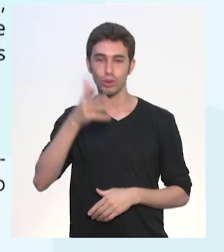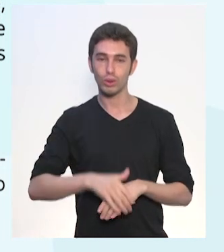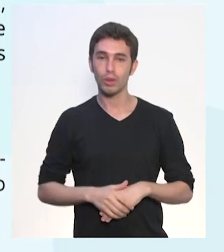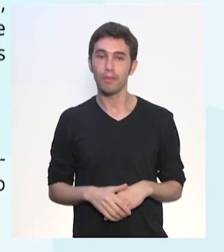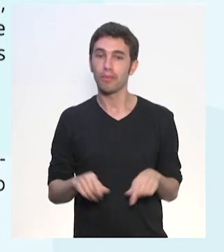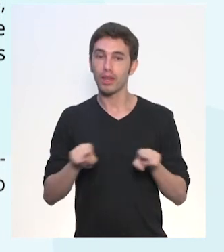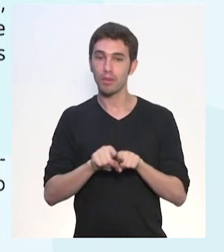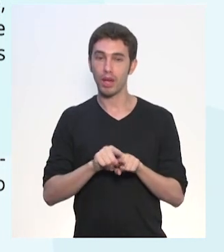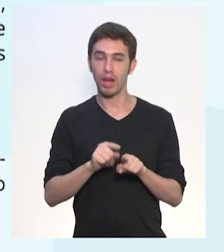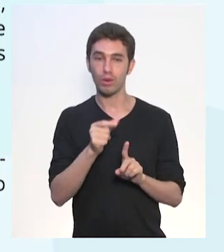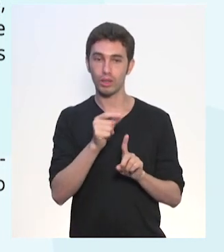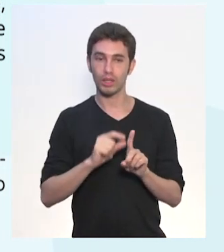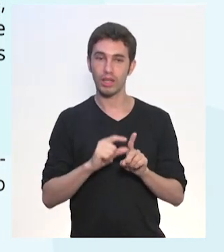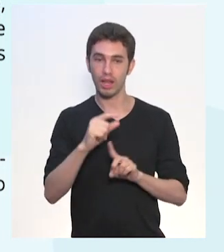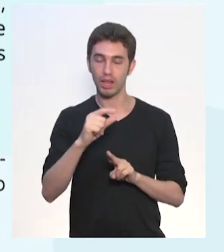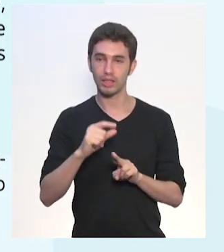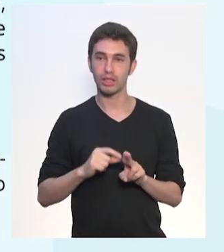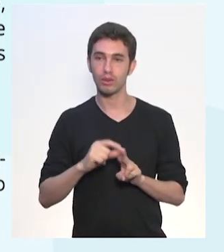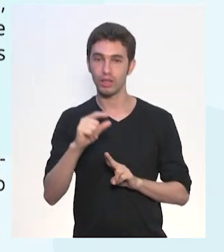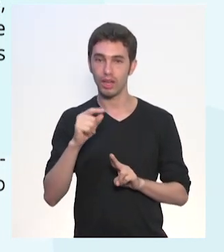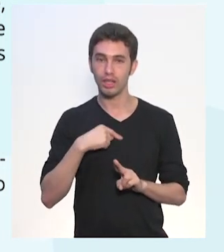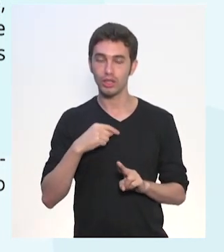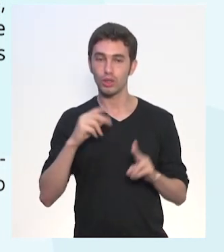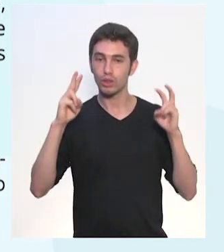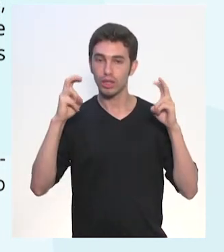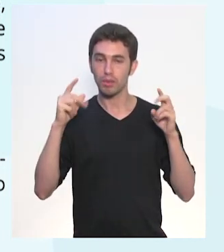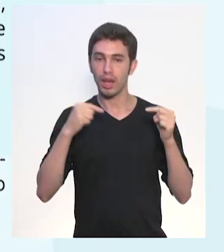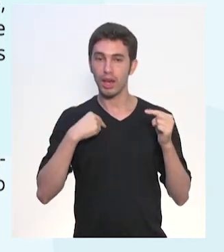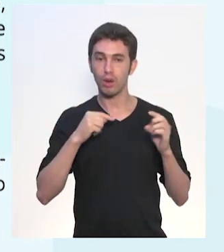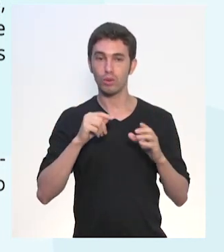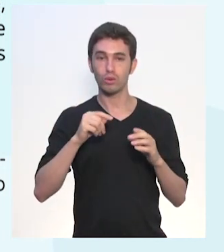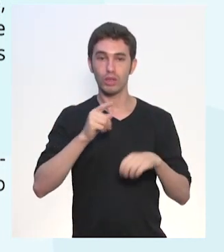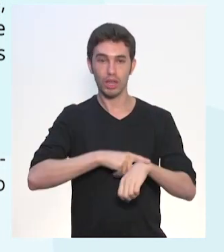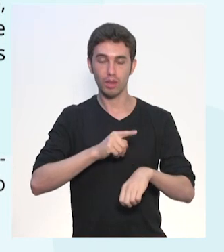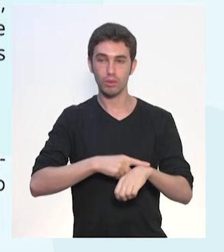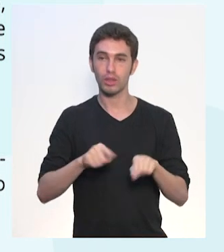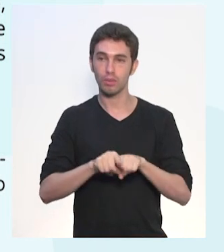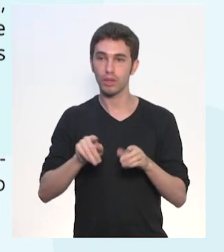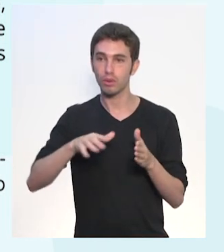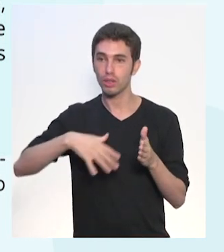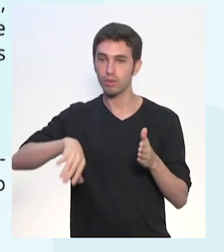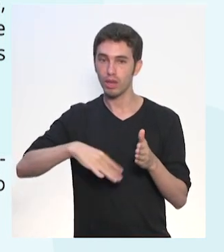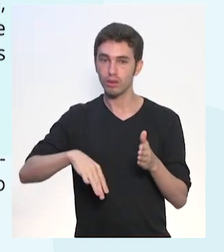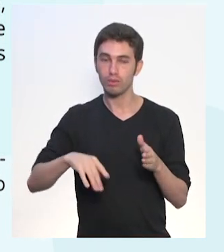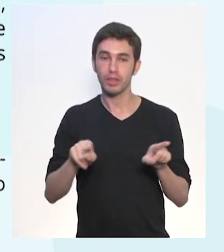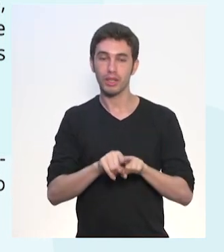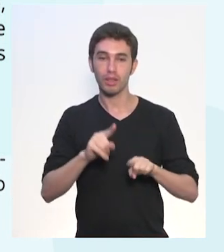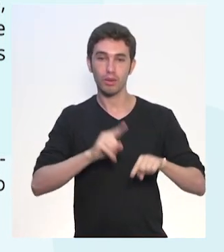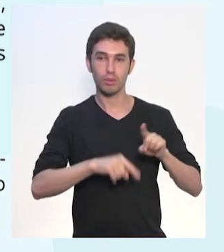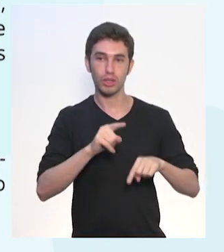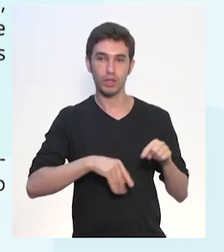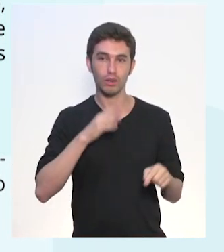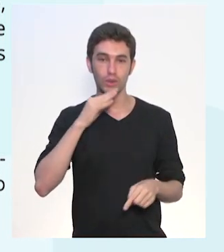unidade temática é tempo e espaço, e o objeto do conhecimento é sociedades